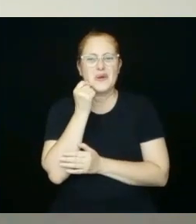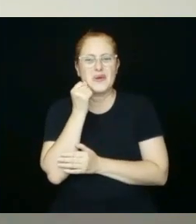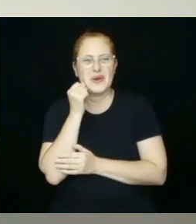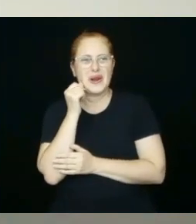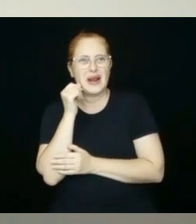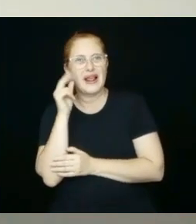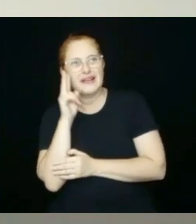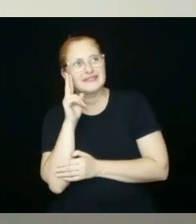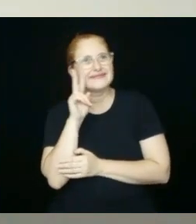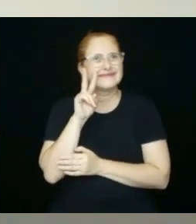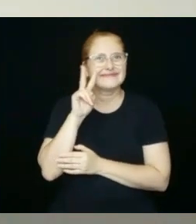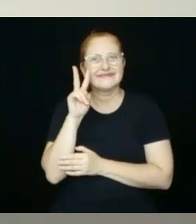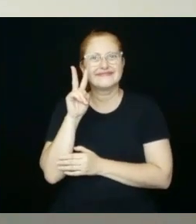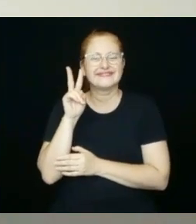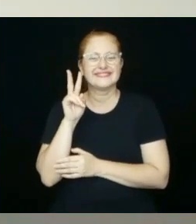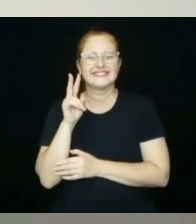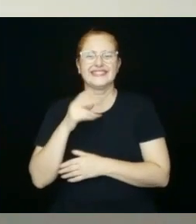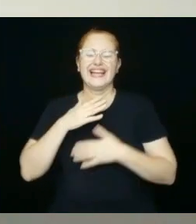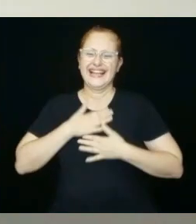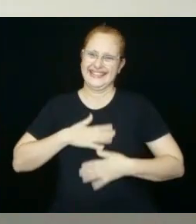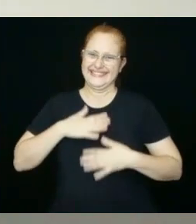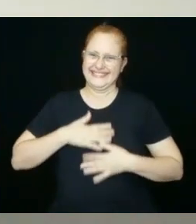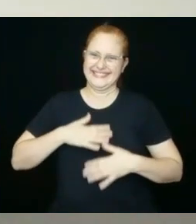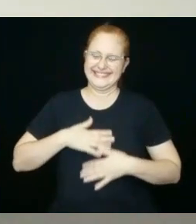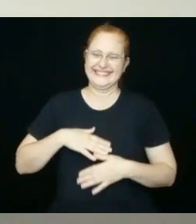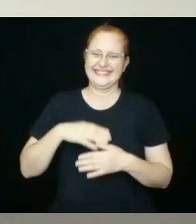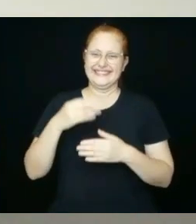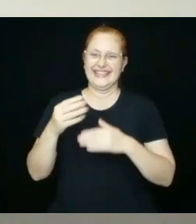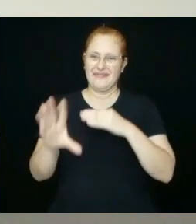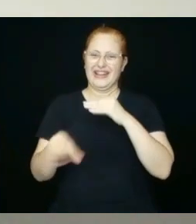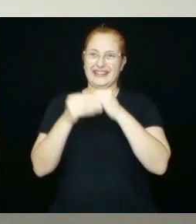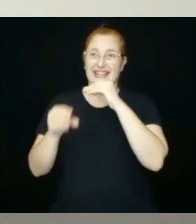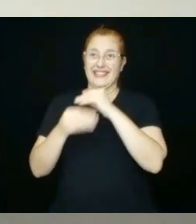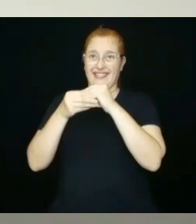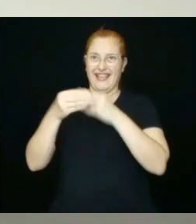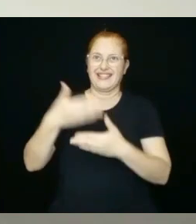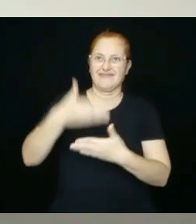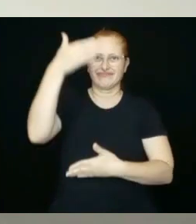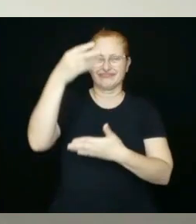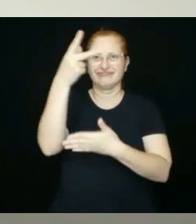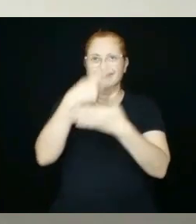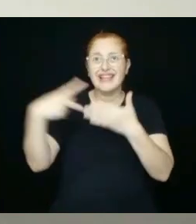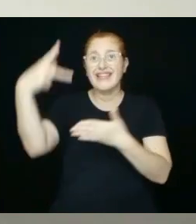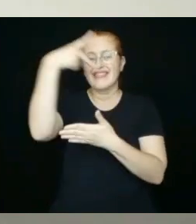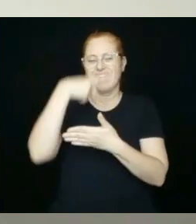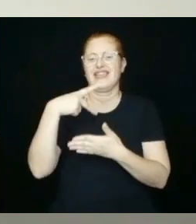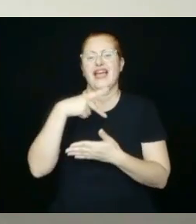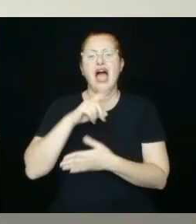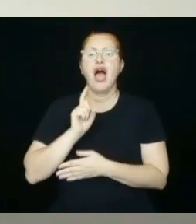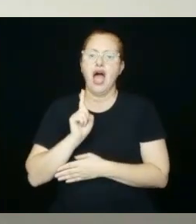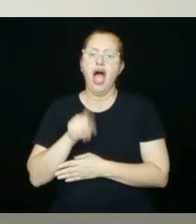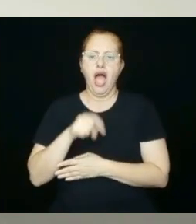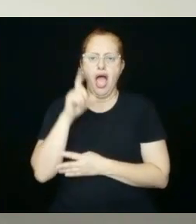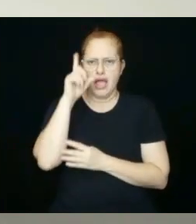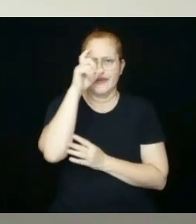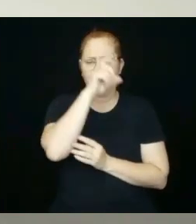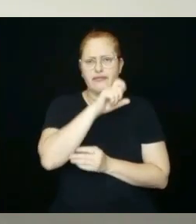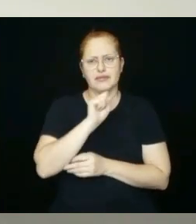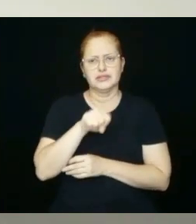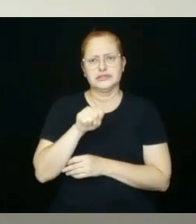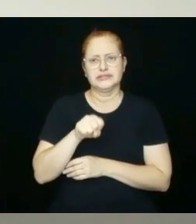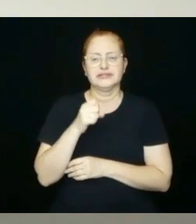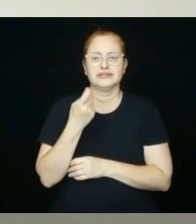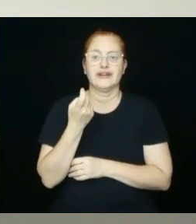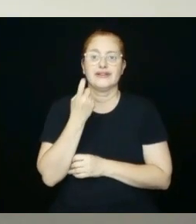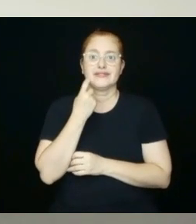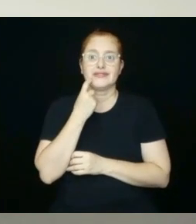pouco ele vai. Tranquilamente, assim. É difícil, como é que é? Tu foi sentindo é difícil. Tá bom,